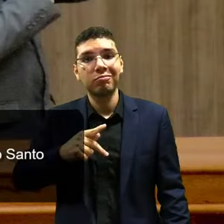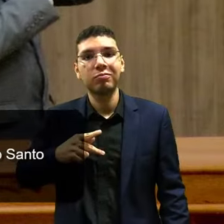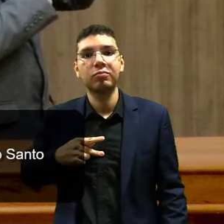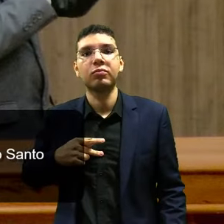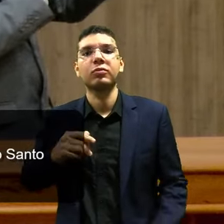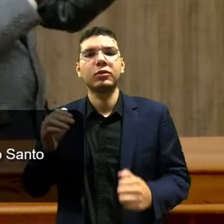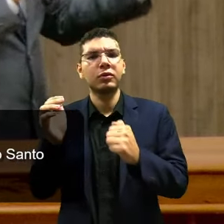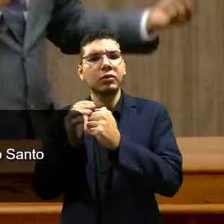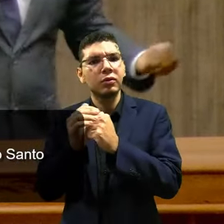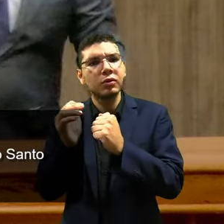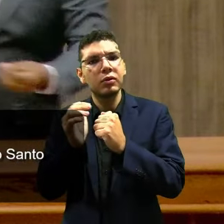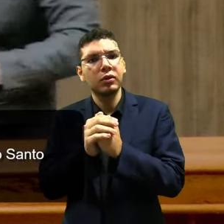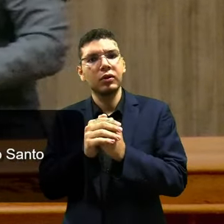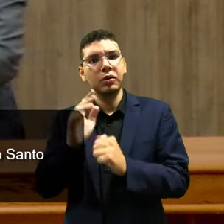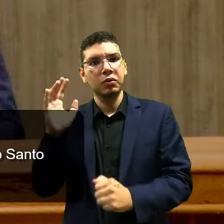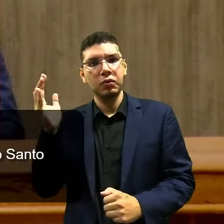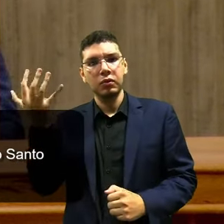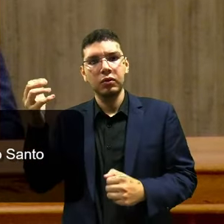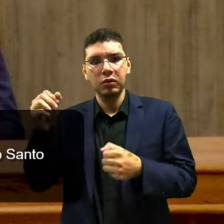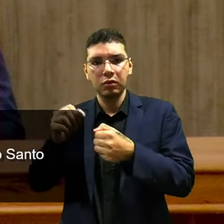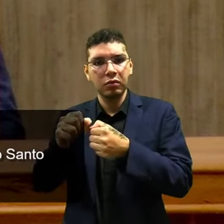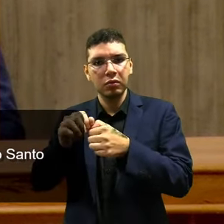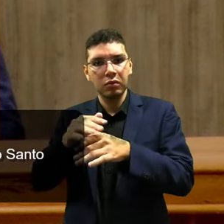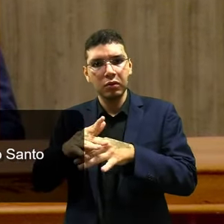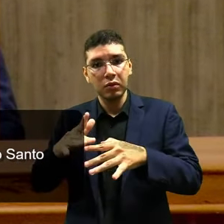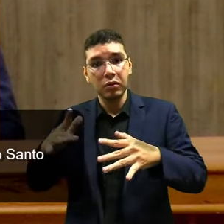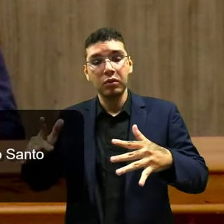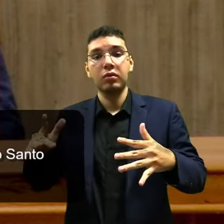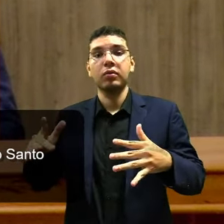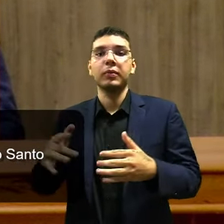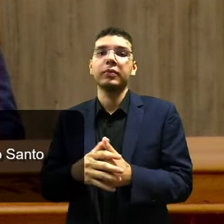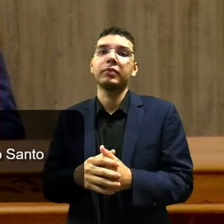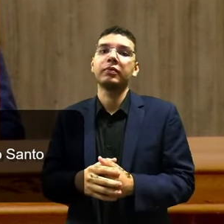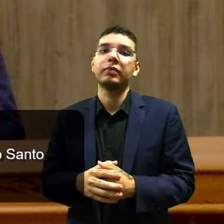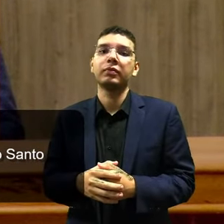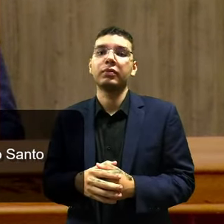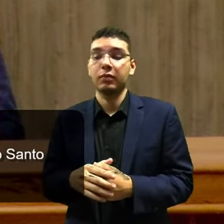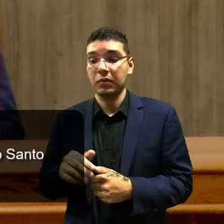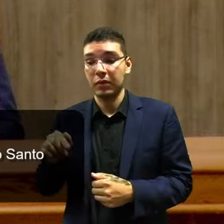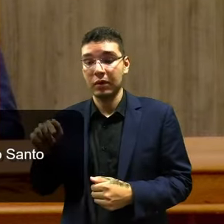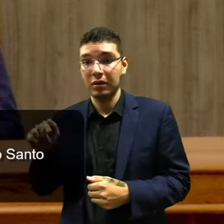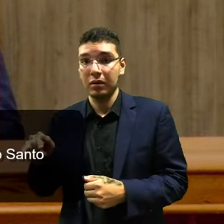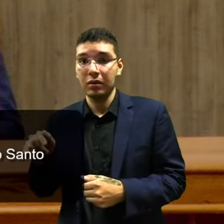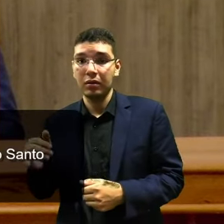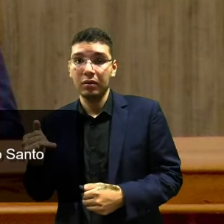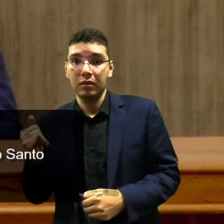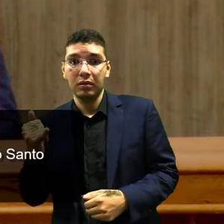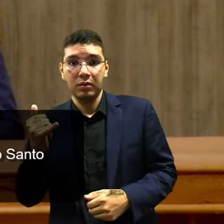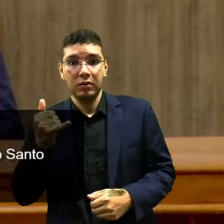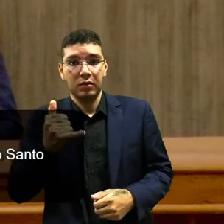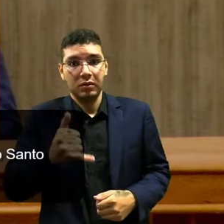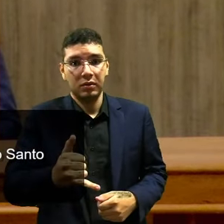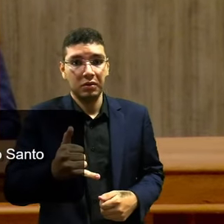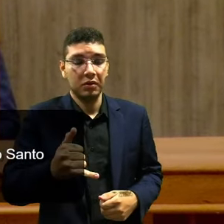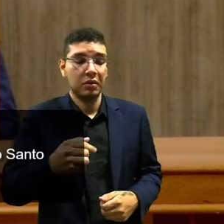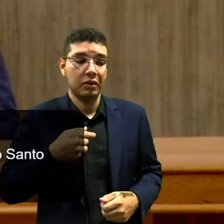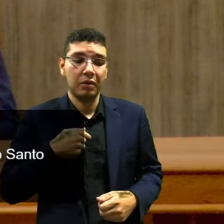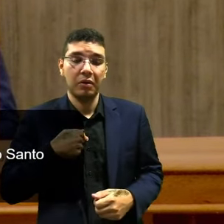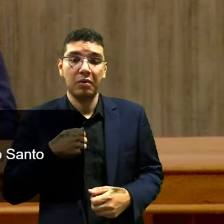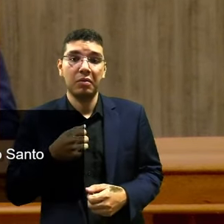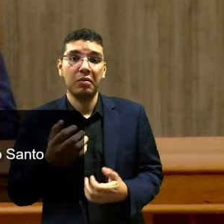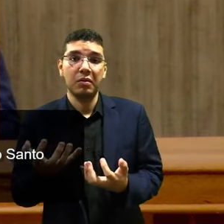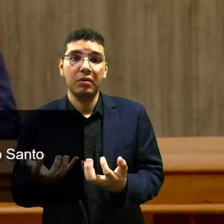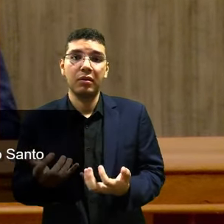recebendo o Espírito Santo e agora ele chega e diz eu quero comprar isso é o 18 vai